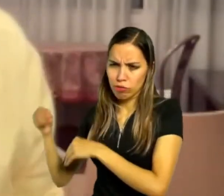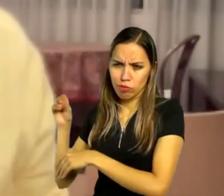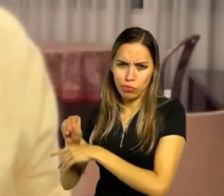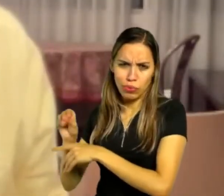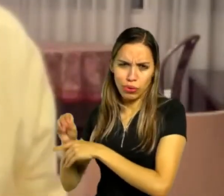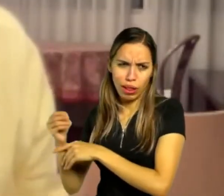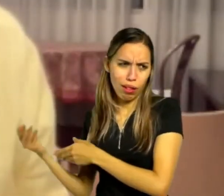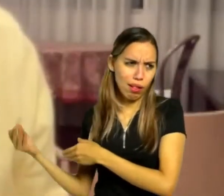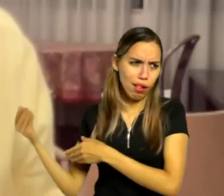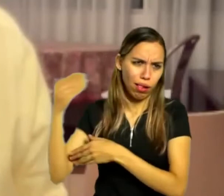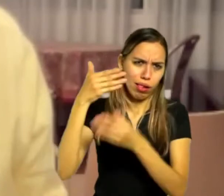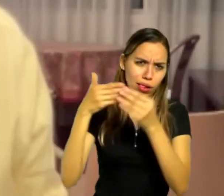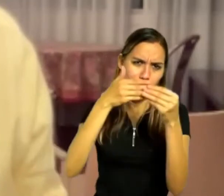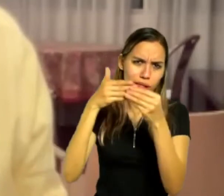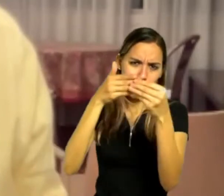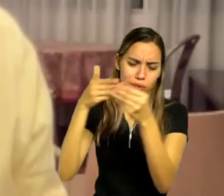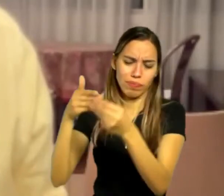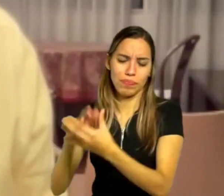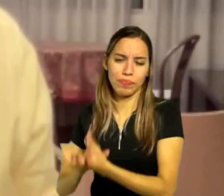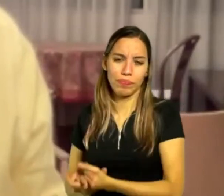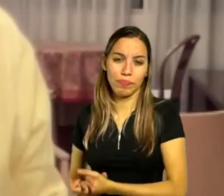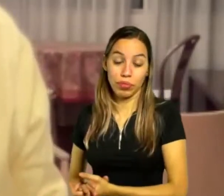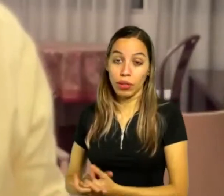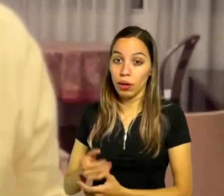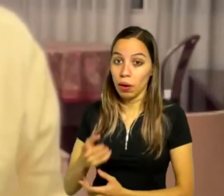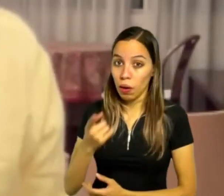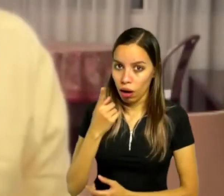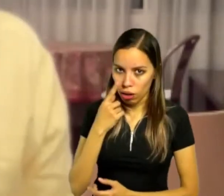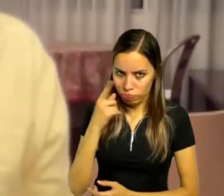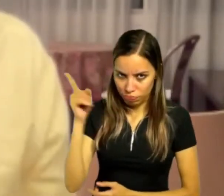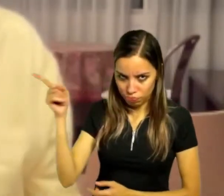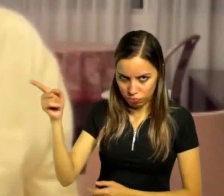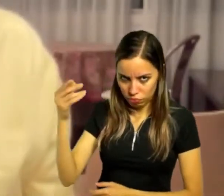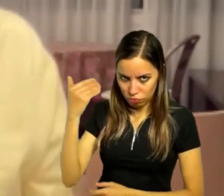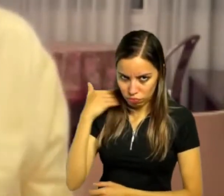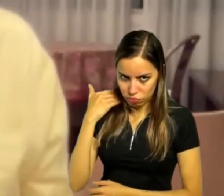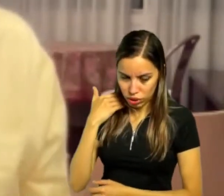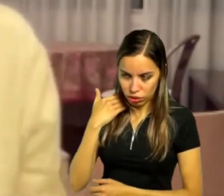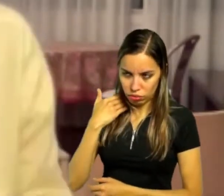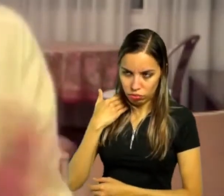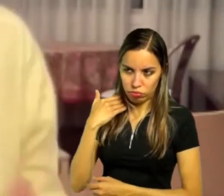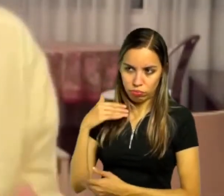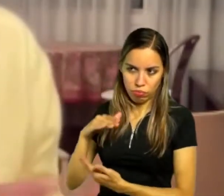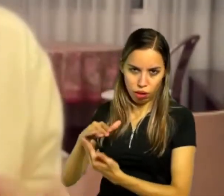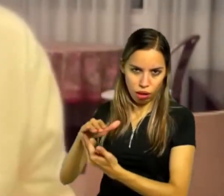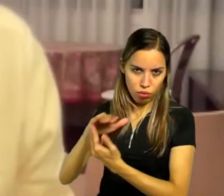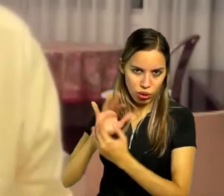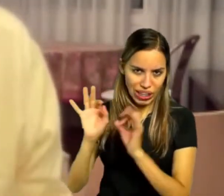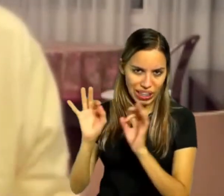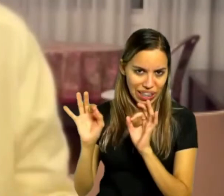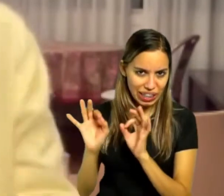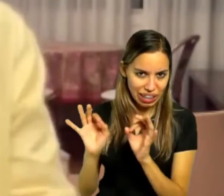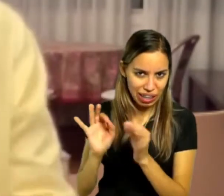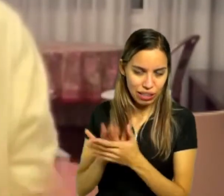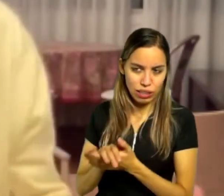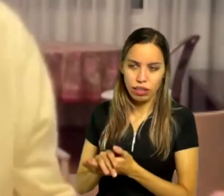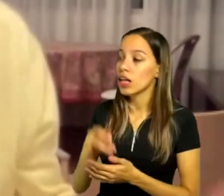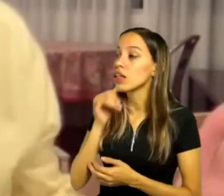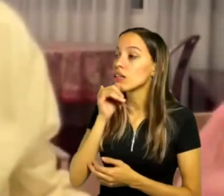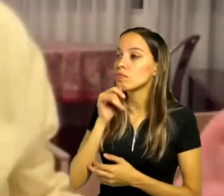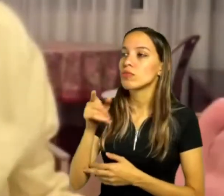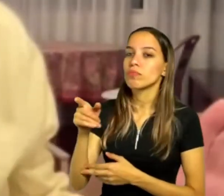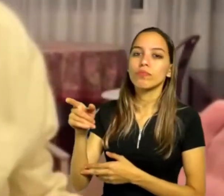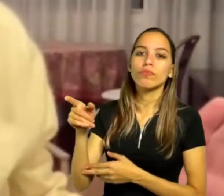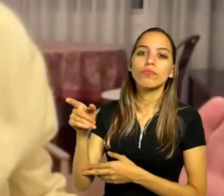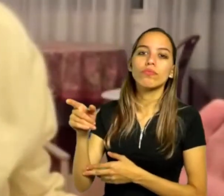deram um palpite o tempo todo, Afonso. Eles recebiam pedidos, é claro, eles encaminhavam para a gente, diziam, olha, nós temos um